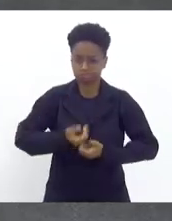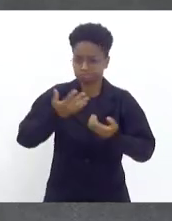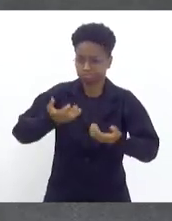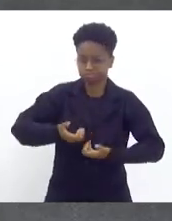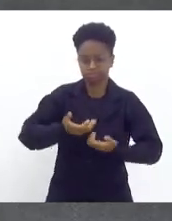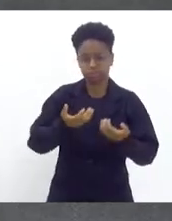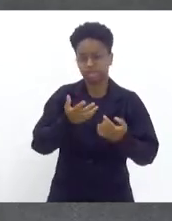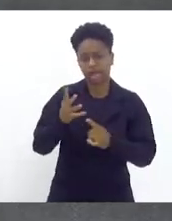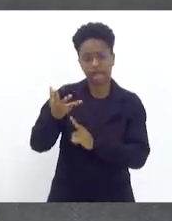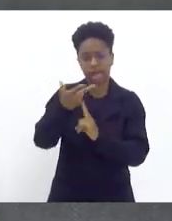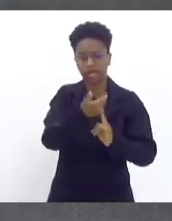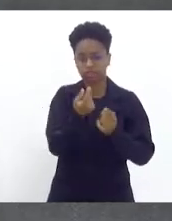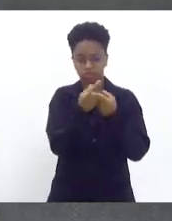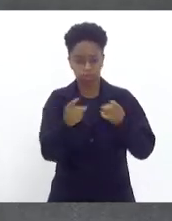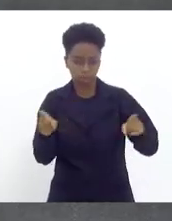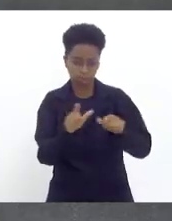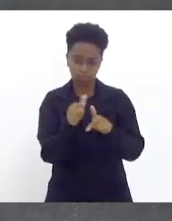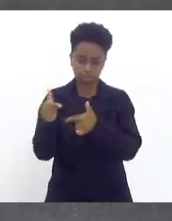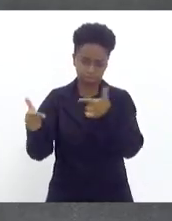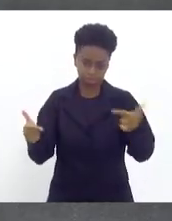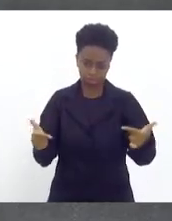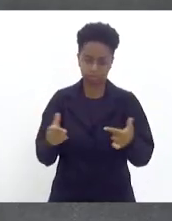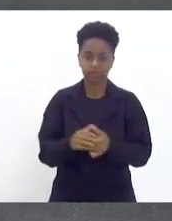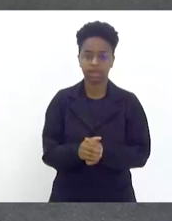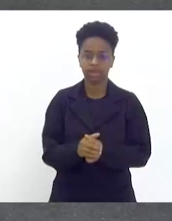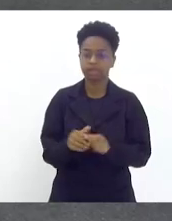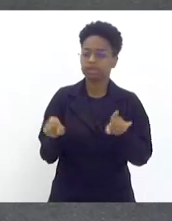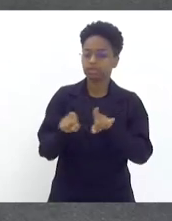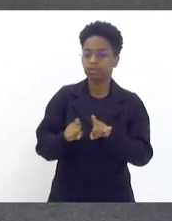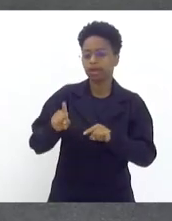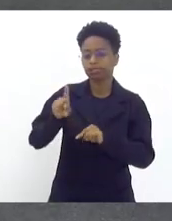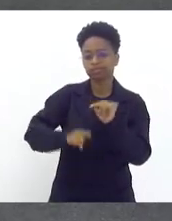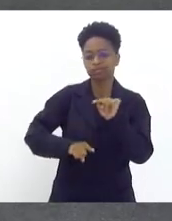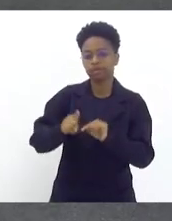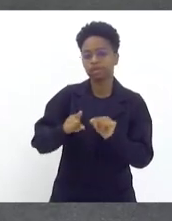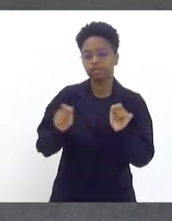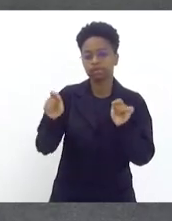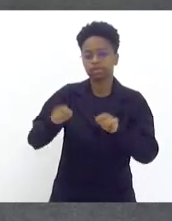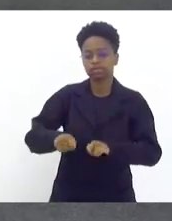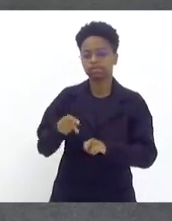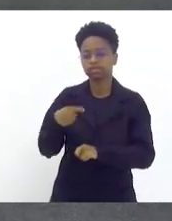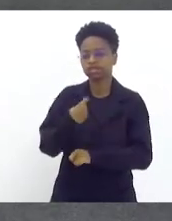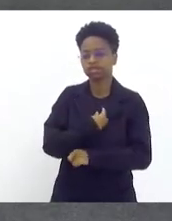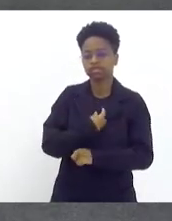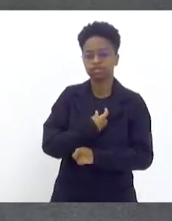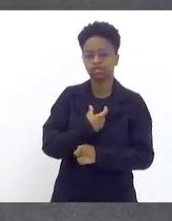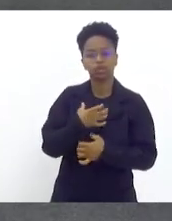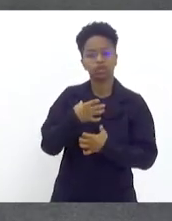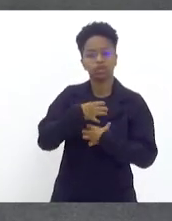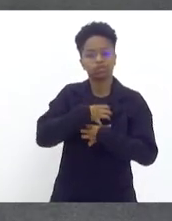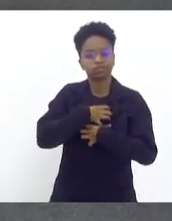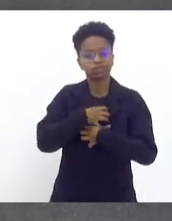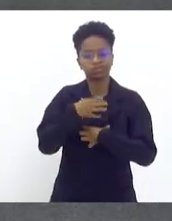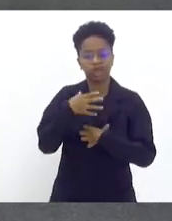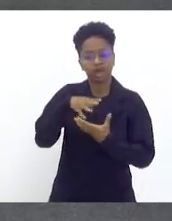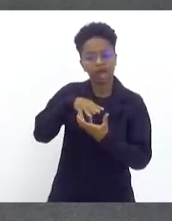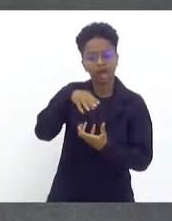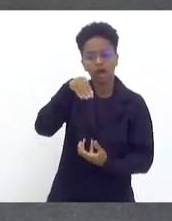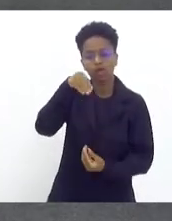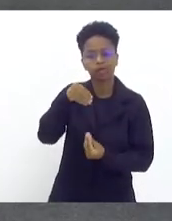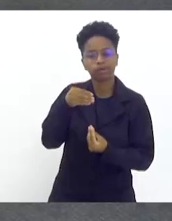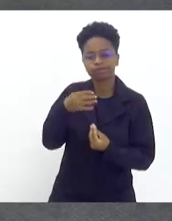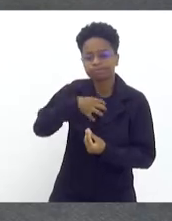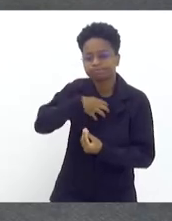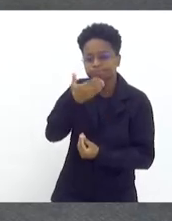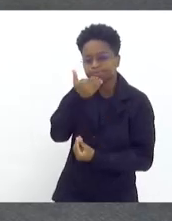artísticas a música enfim há elementos que fazem com que a gente alimente a nossa alma a gente